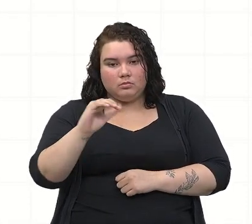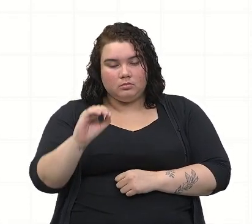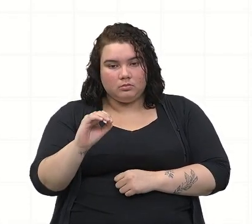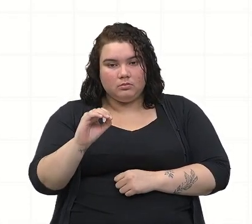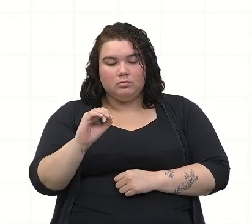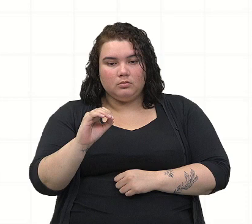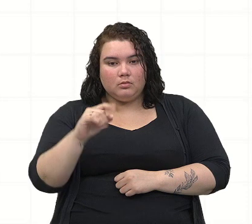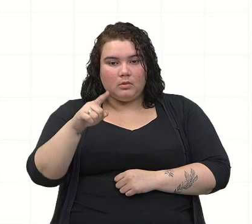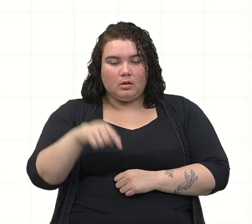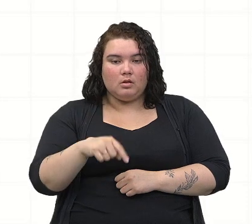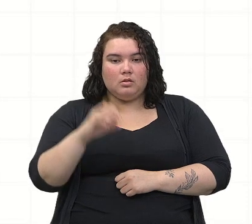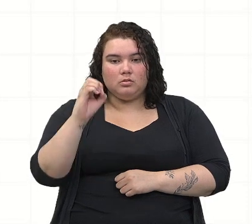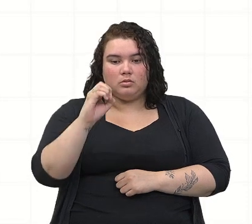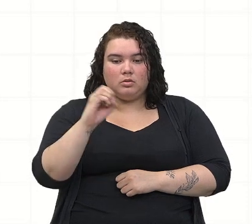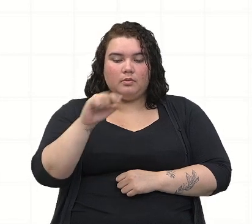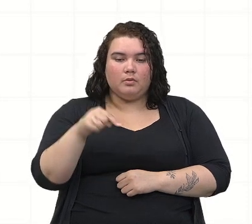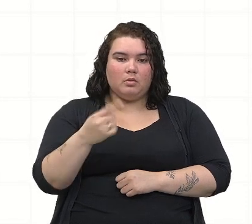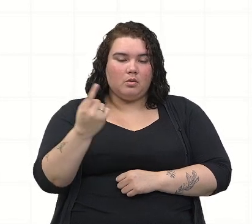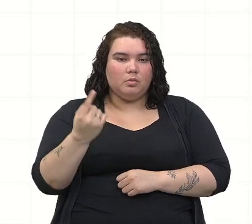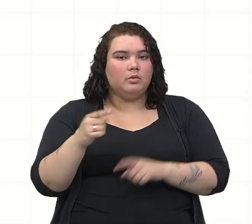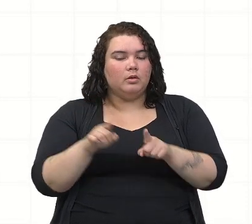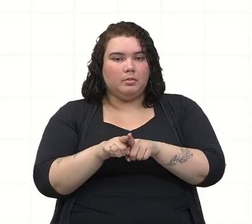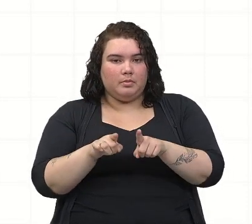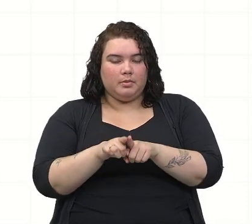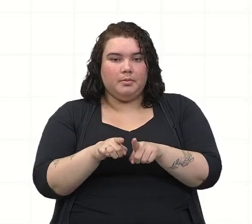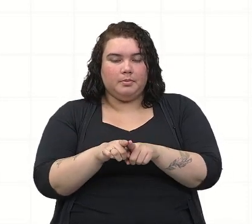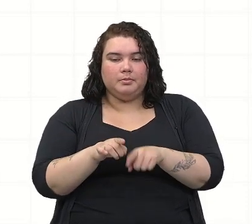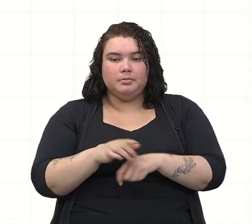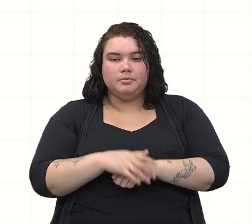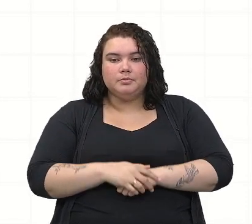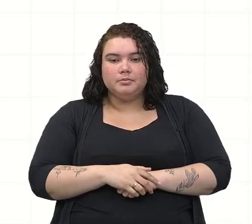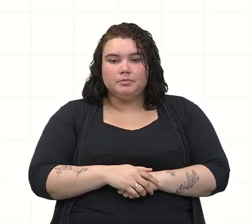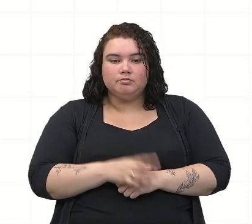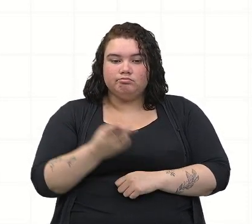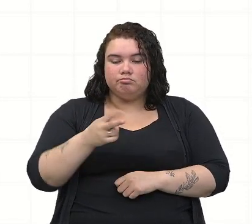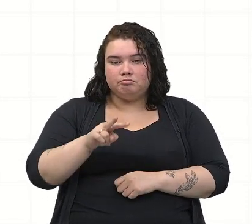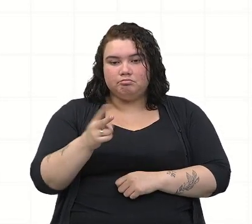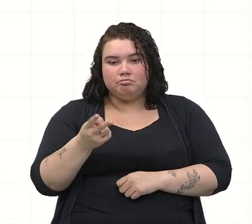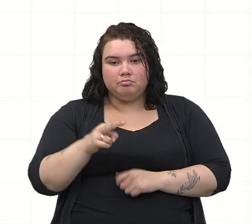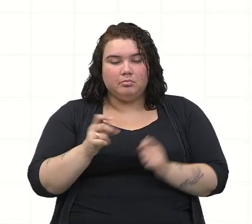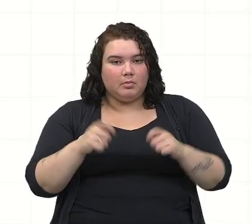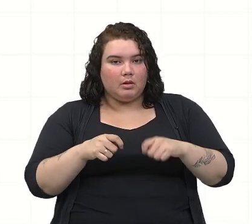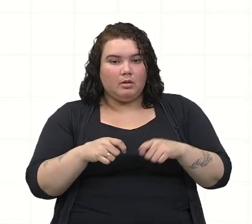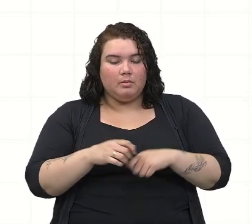0,10, que é igual a 0,1. Tá? Um dos dois.